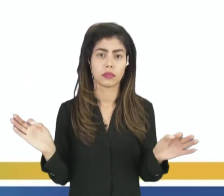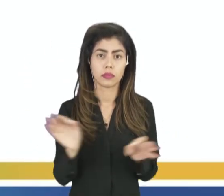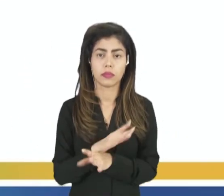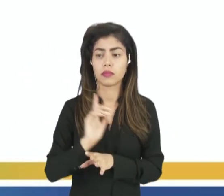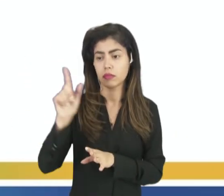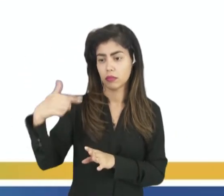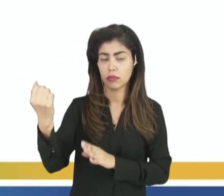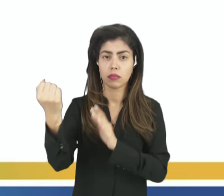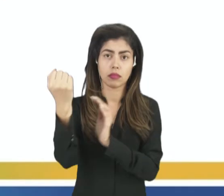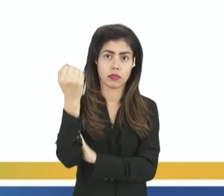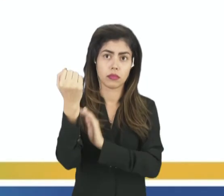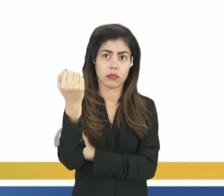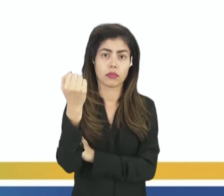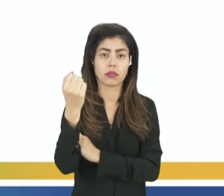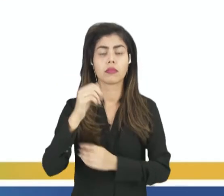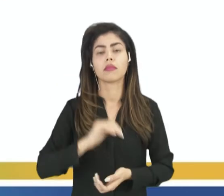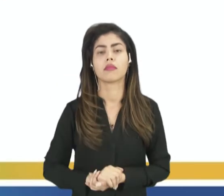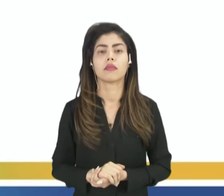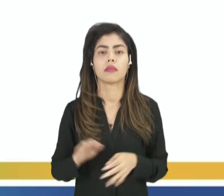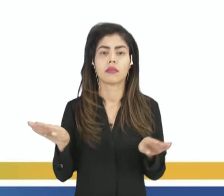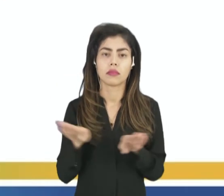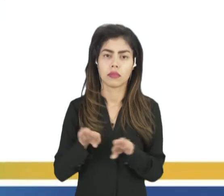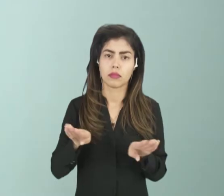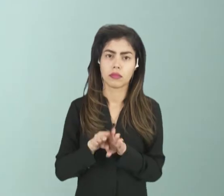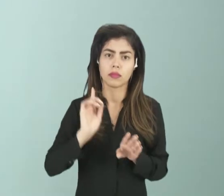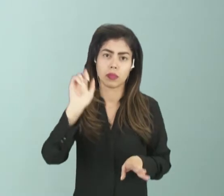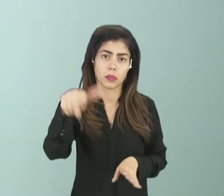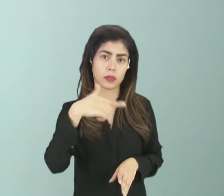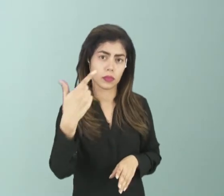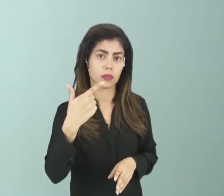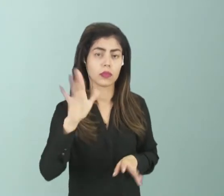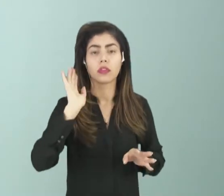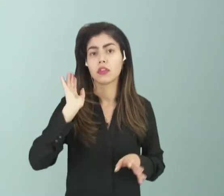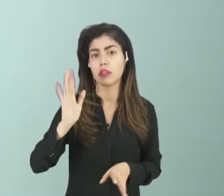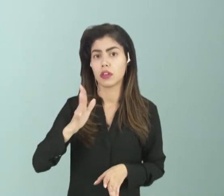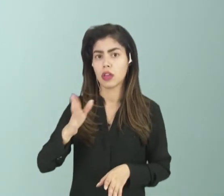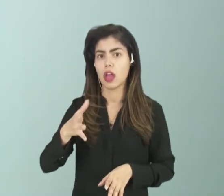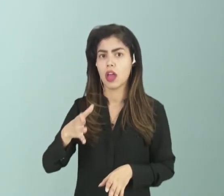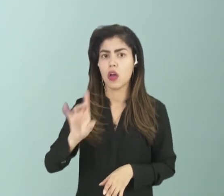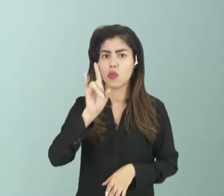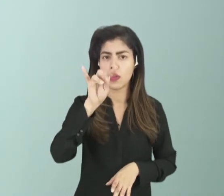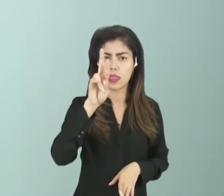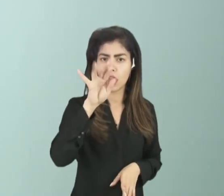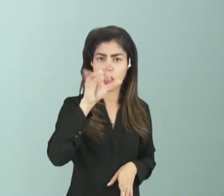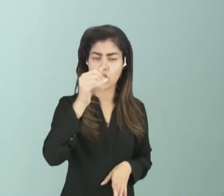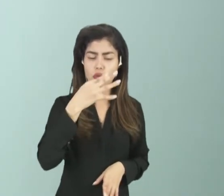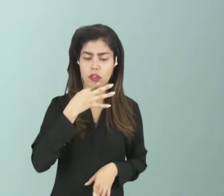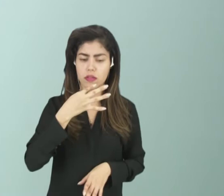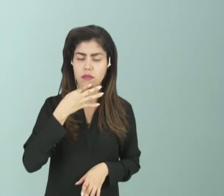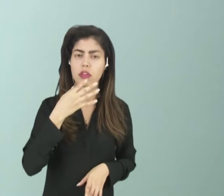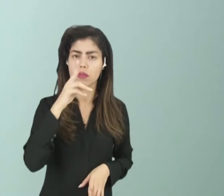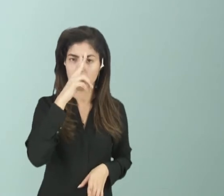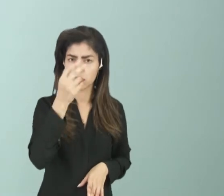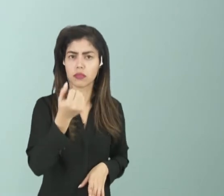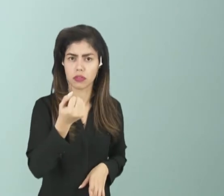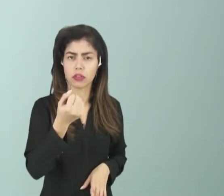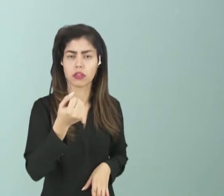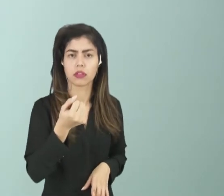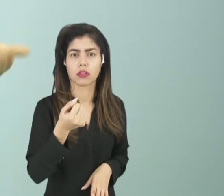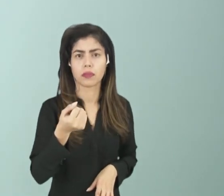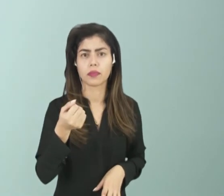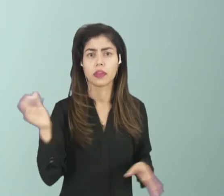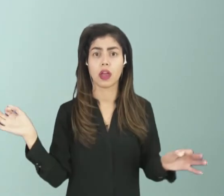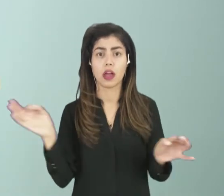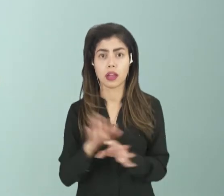dominando o outro com a força bruta, e outros são mais fortes na astúcia, no intelecto, no conhecimento. E os mais